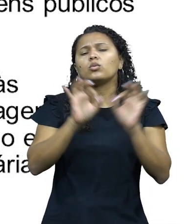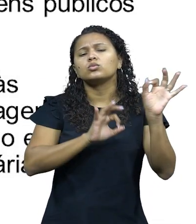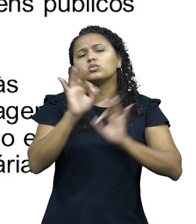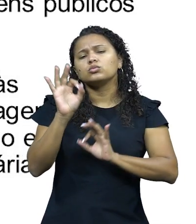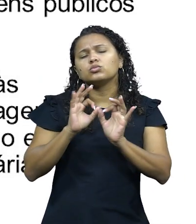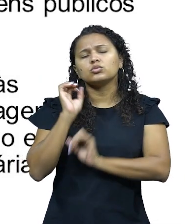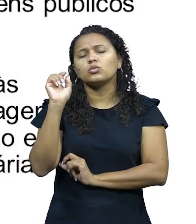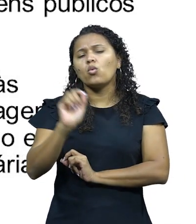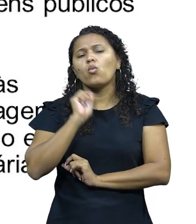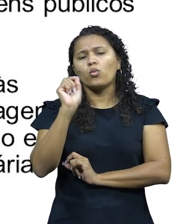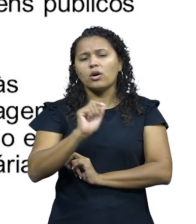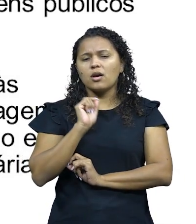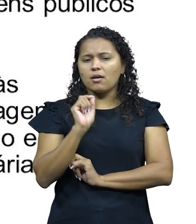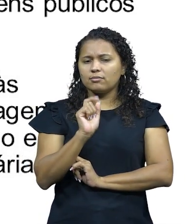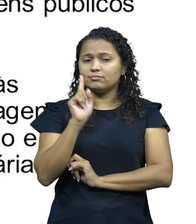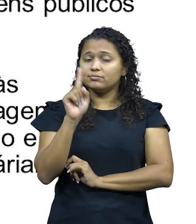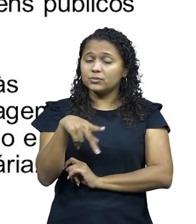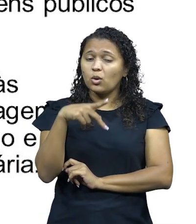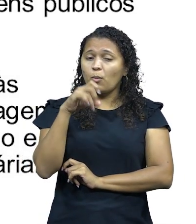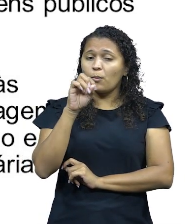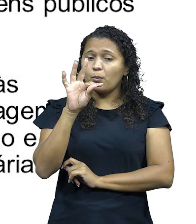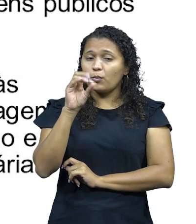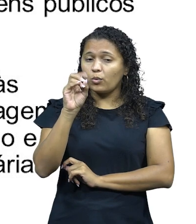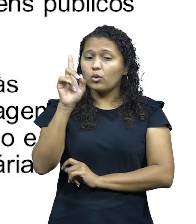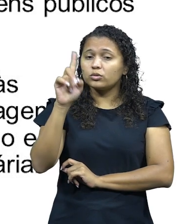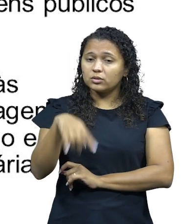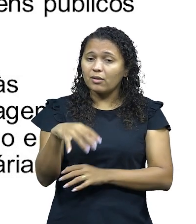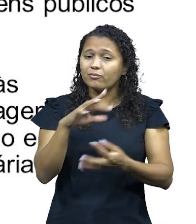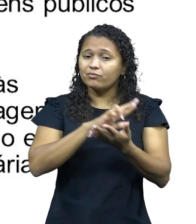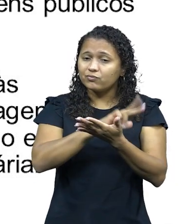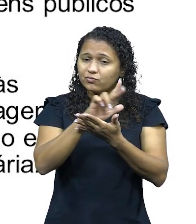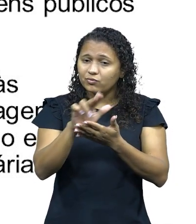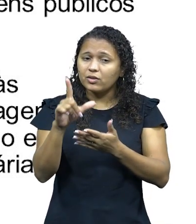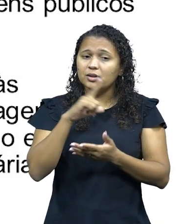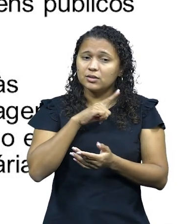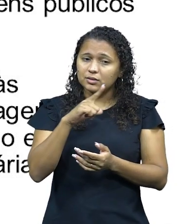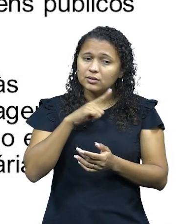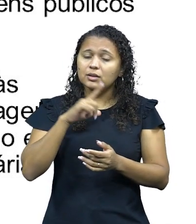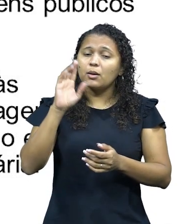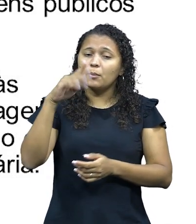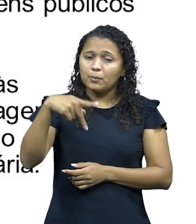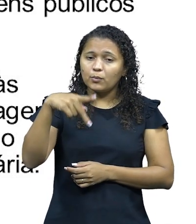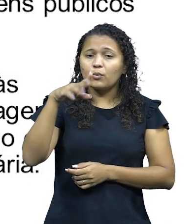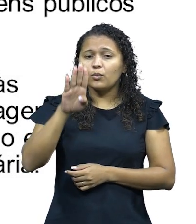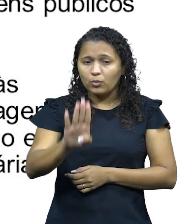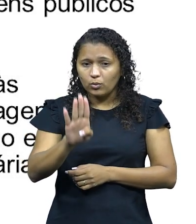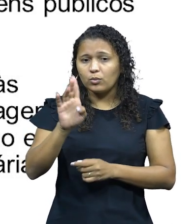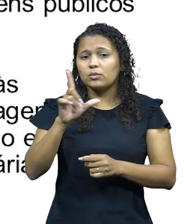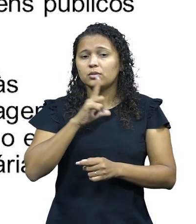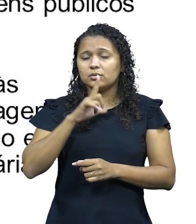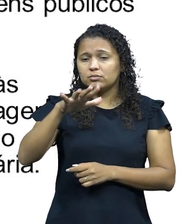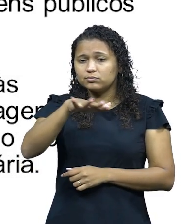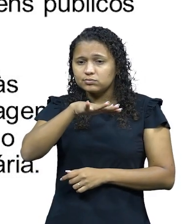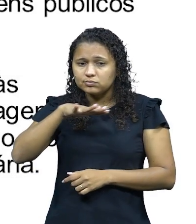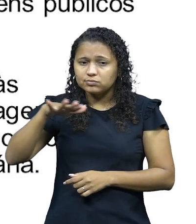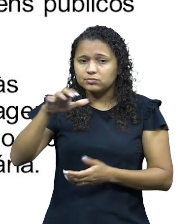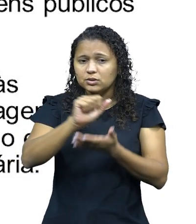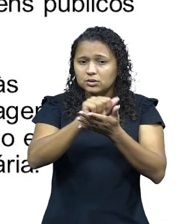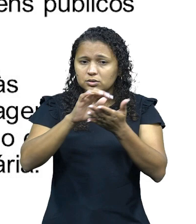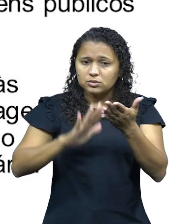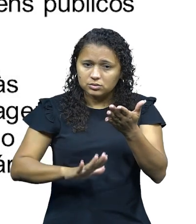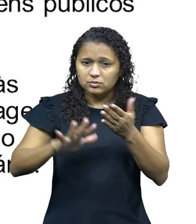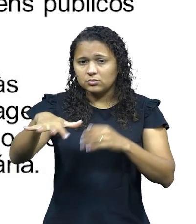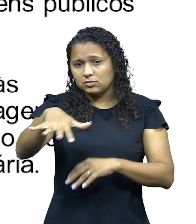organizado? Porto organizado é um conjunto de bens públicos necessários à consecução das